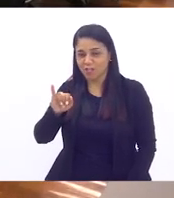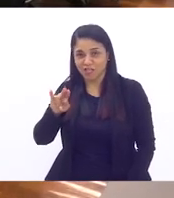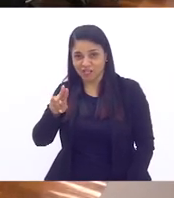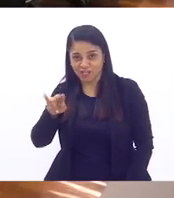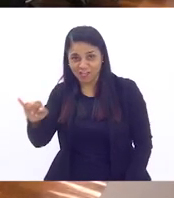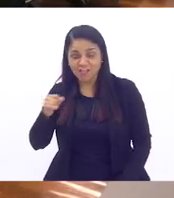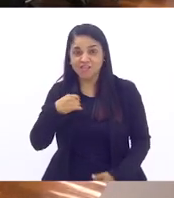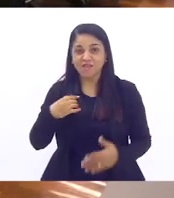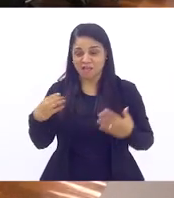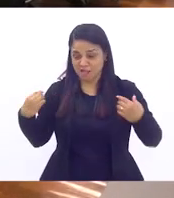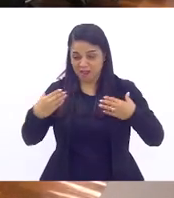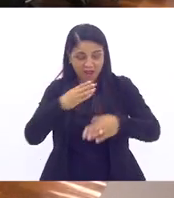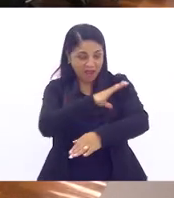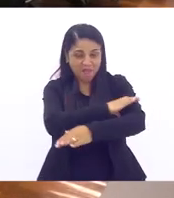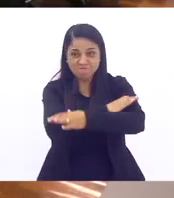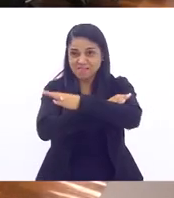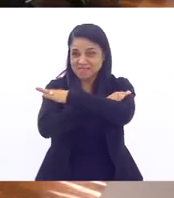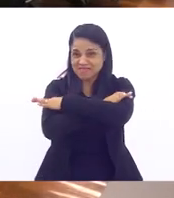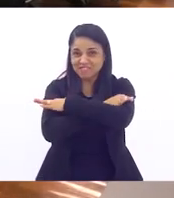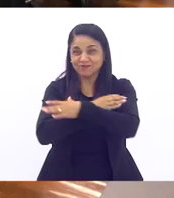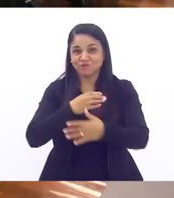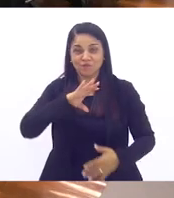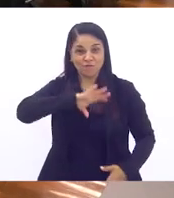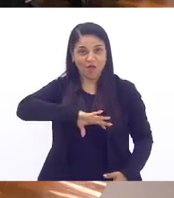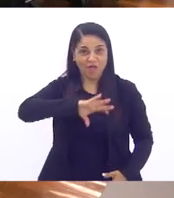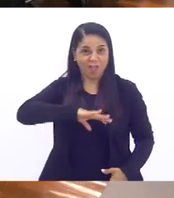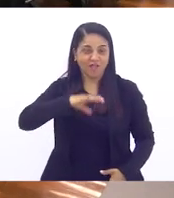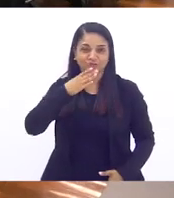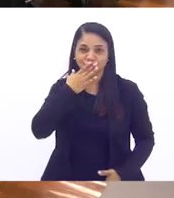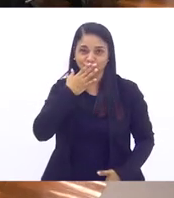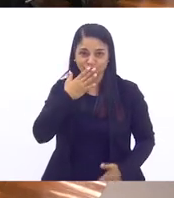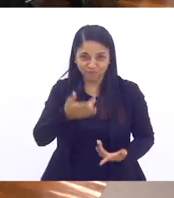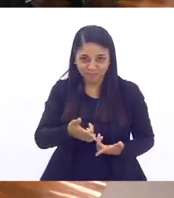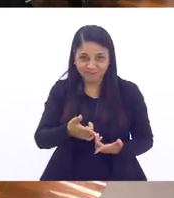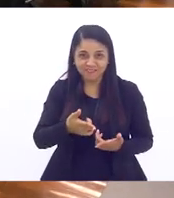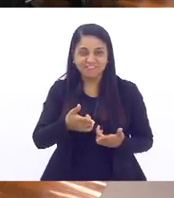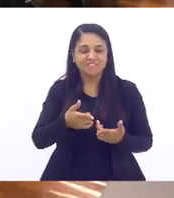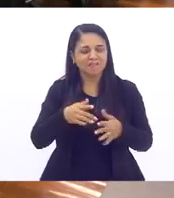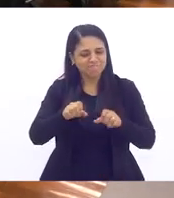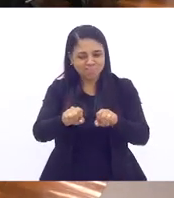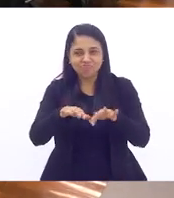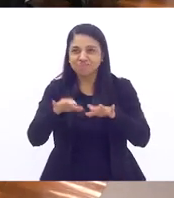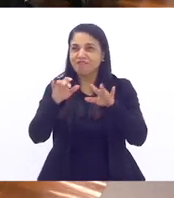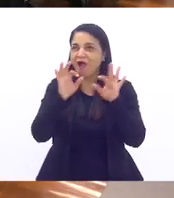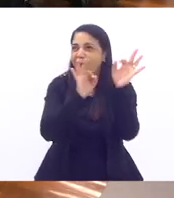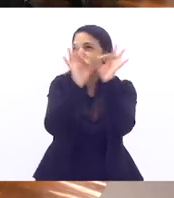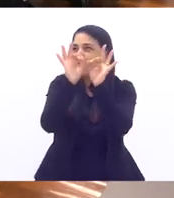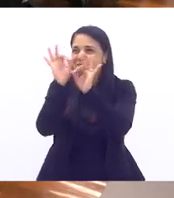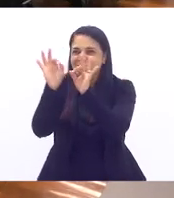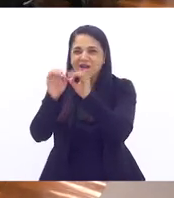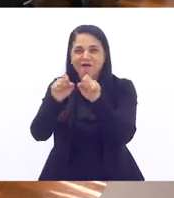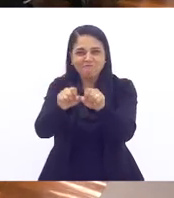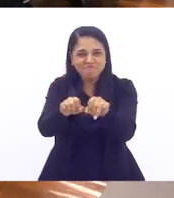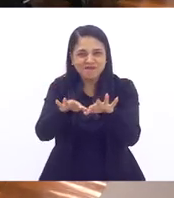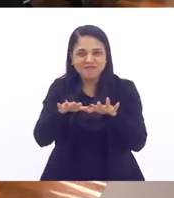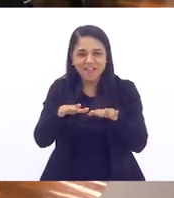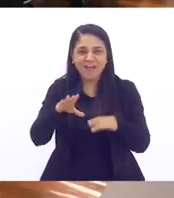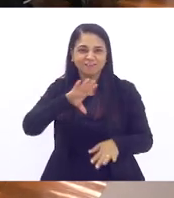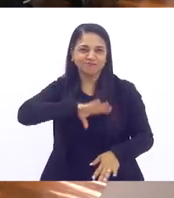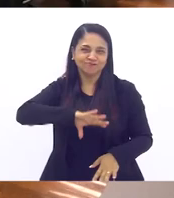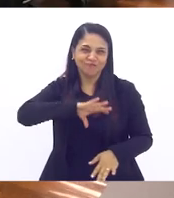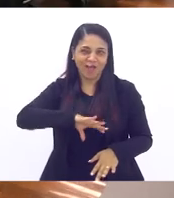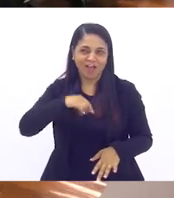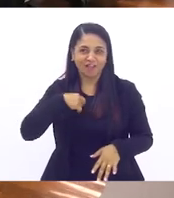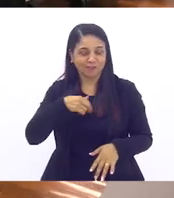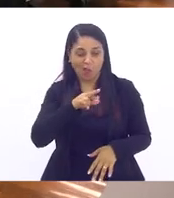para ele das dezenas que ele já tem enfeitar o plenário de Vasco aí essa responsabilidade com o Rodrigo enfeitar o plenário de Vasco e que a